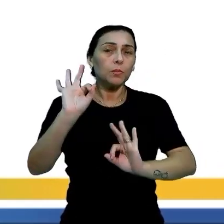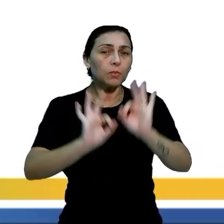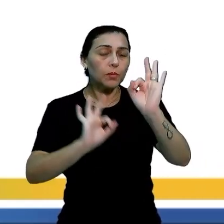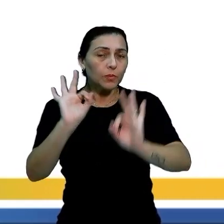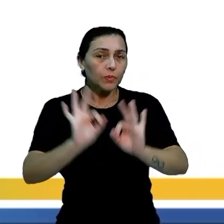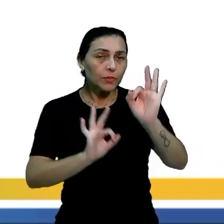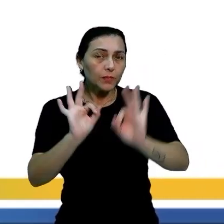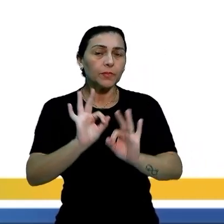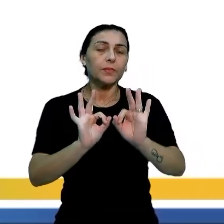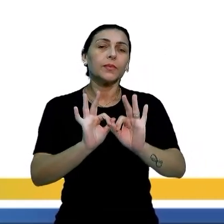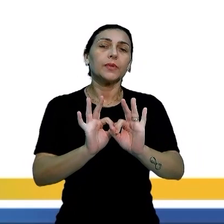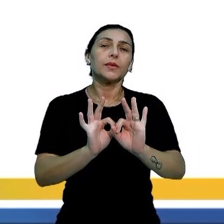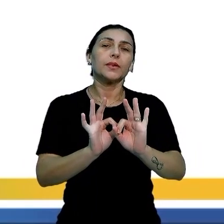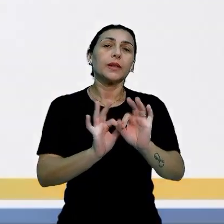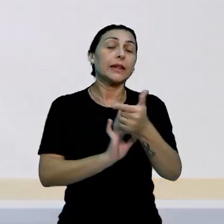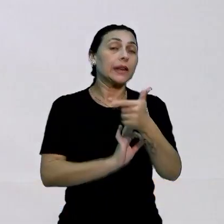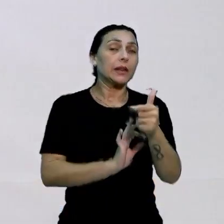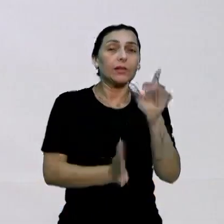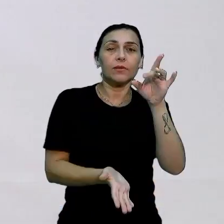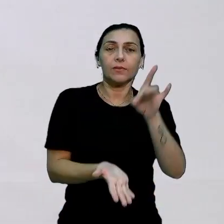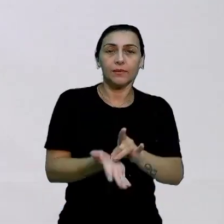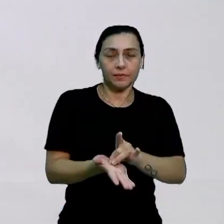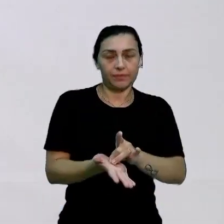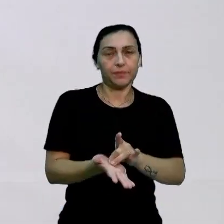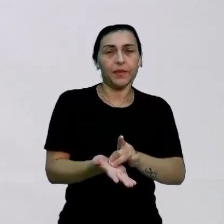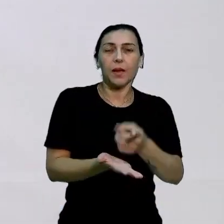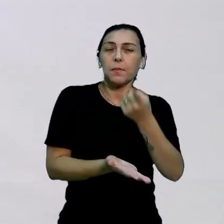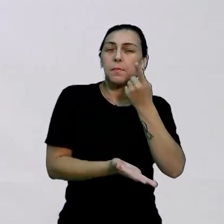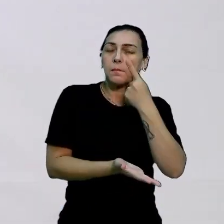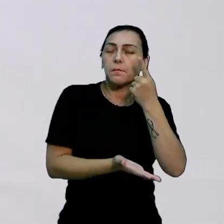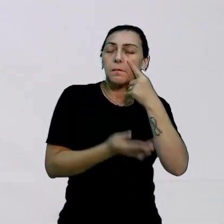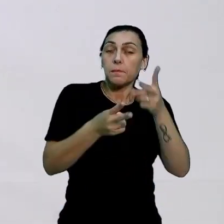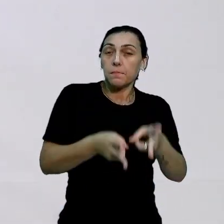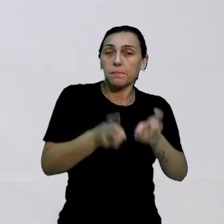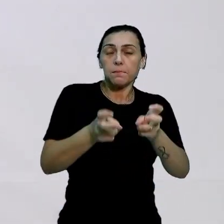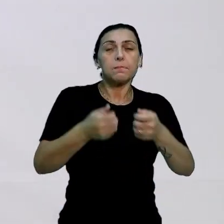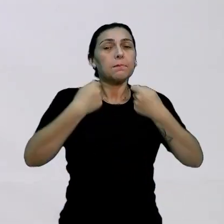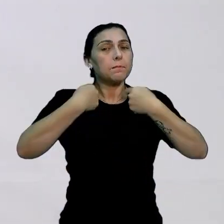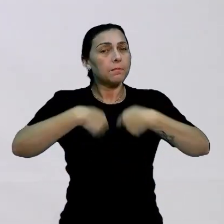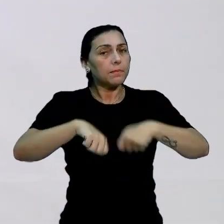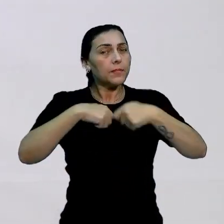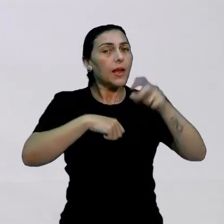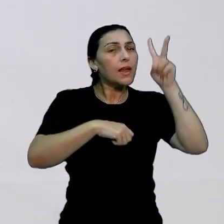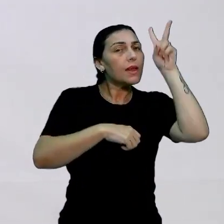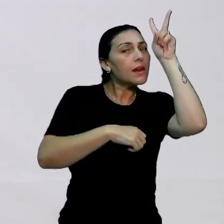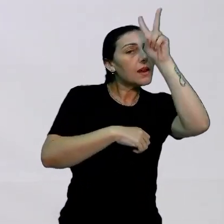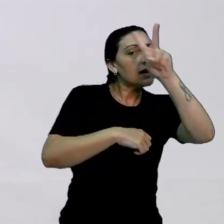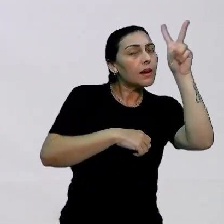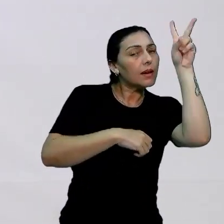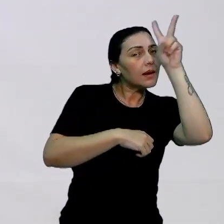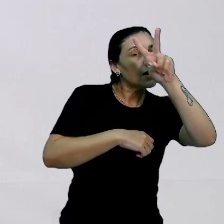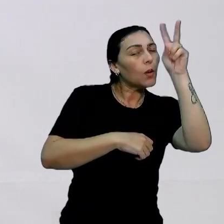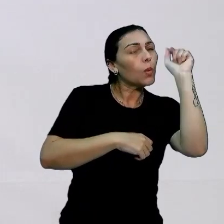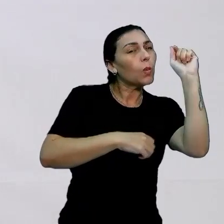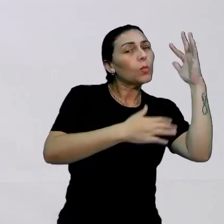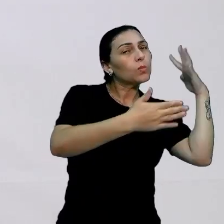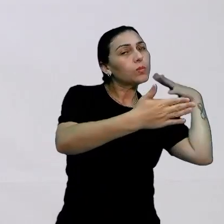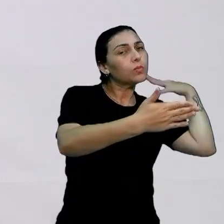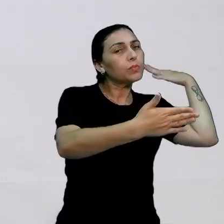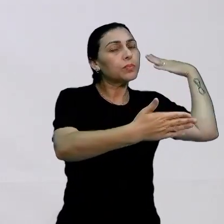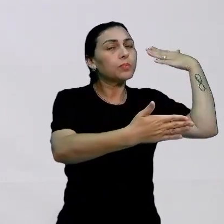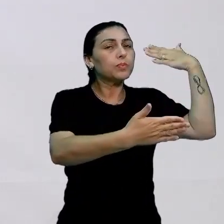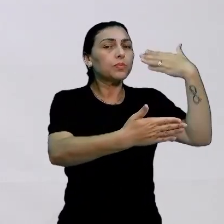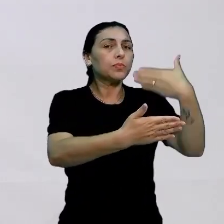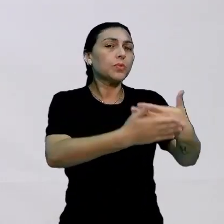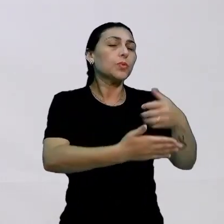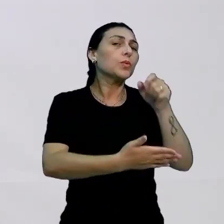ficcional. Então, observa que aqui nós precisamos relembrar lá o que nós falávamos,